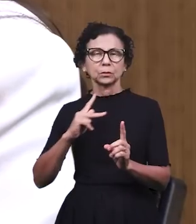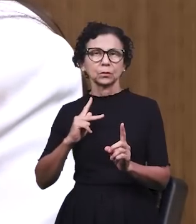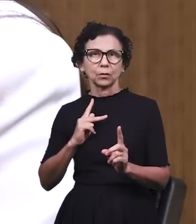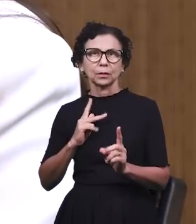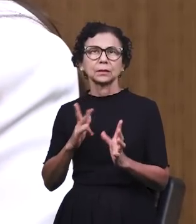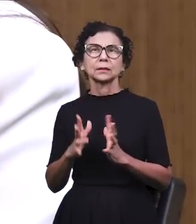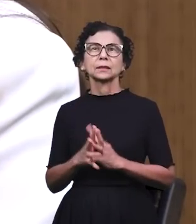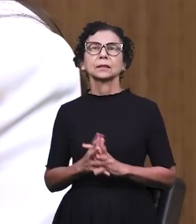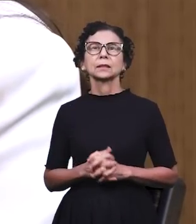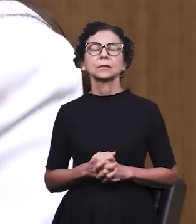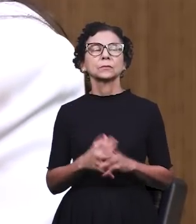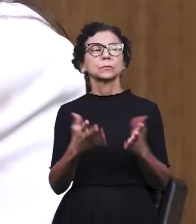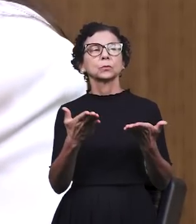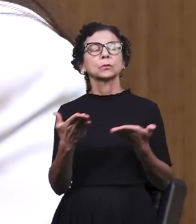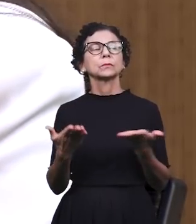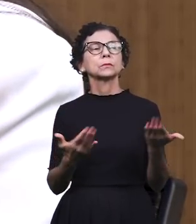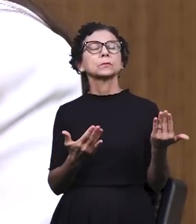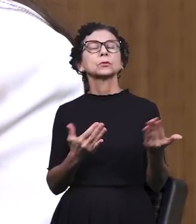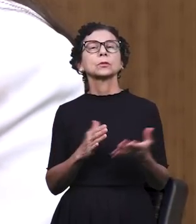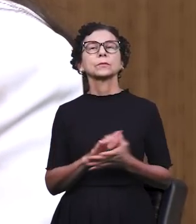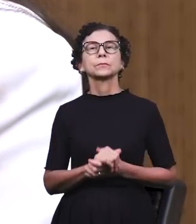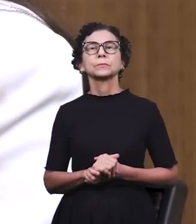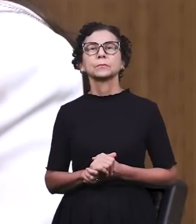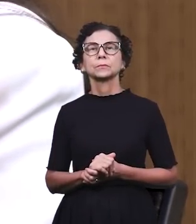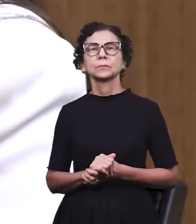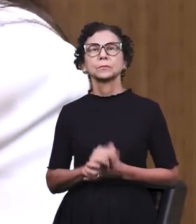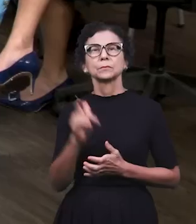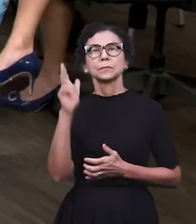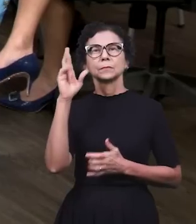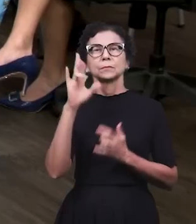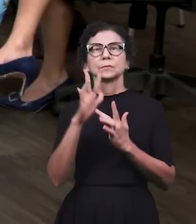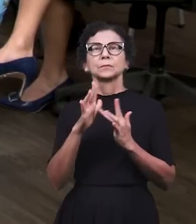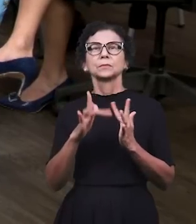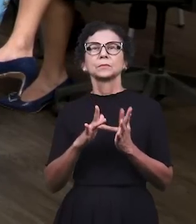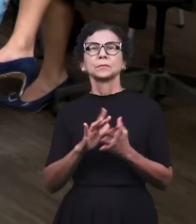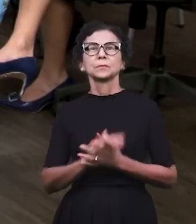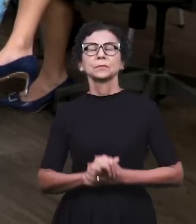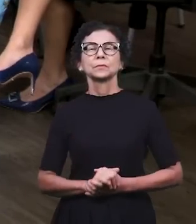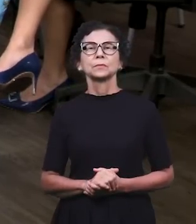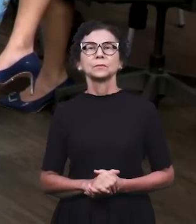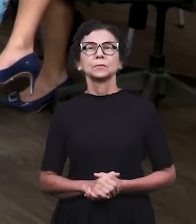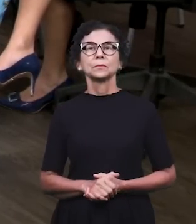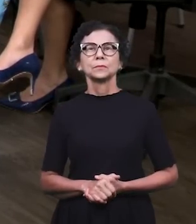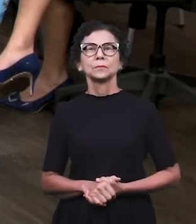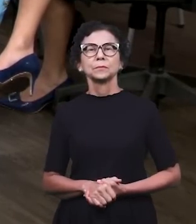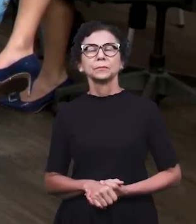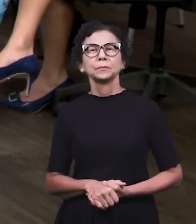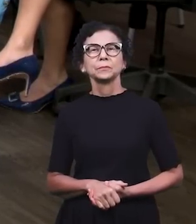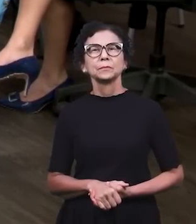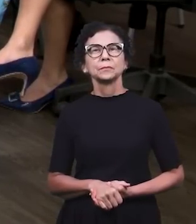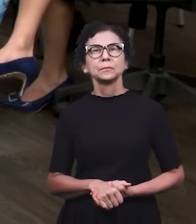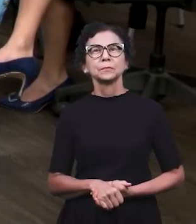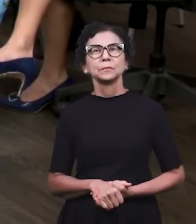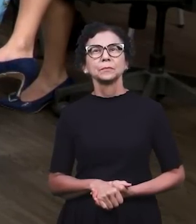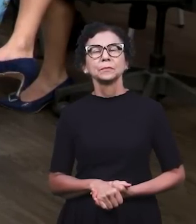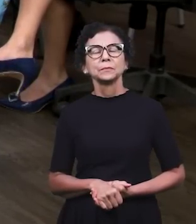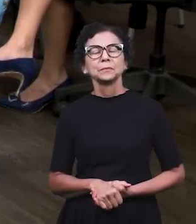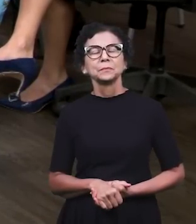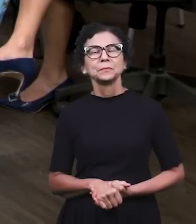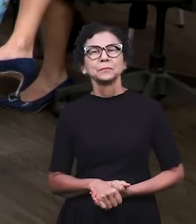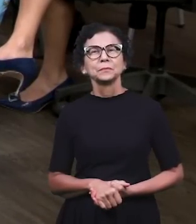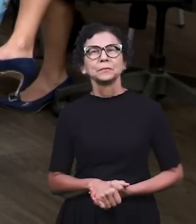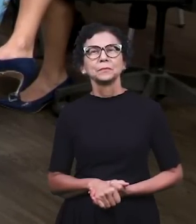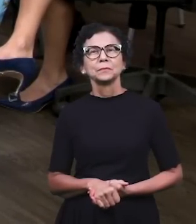Eu vou convidar o jovem Vinícius para fazer perguntas sobre isso. Paz do Senhor, irmãos. Eu queria,